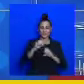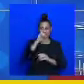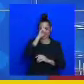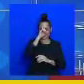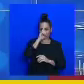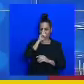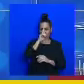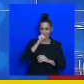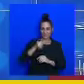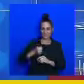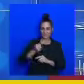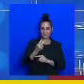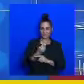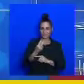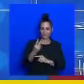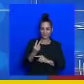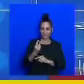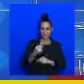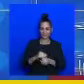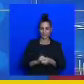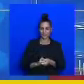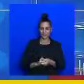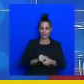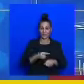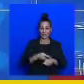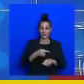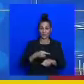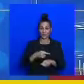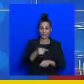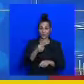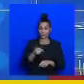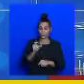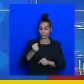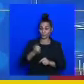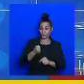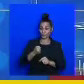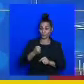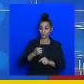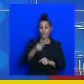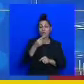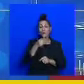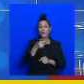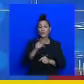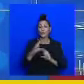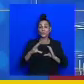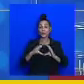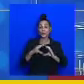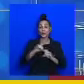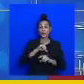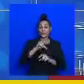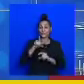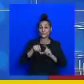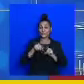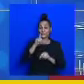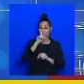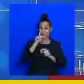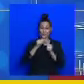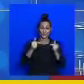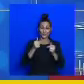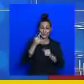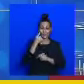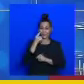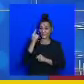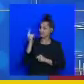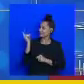22, amarela. Agora o último número, hein? A última dezena do dia de sorte.